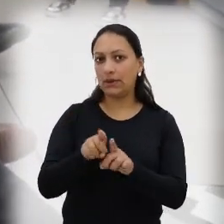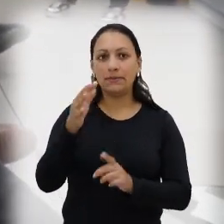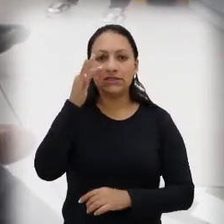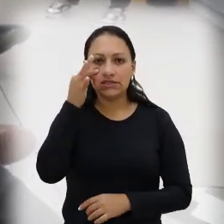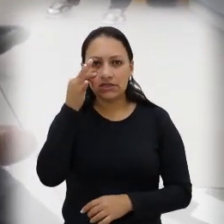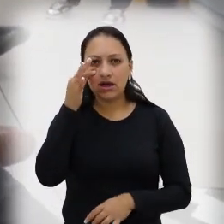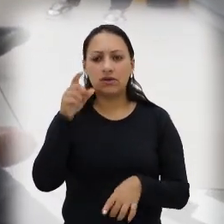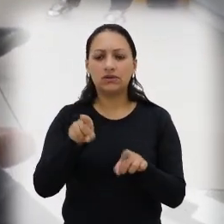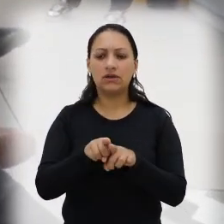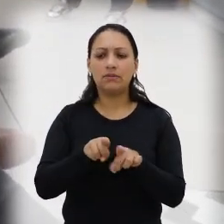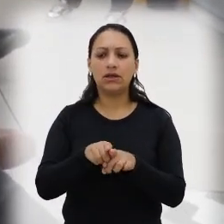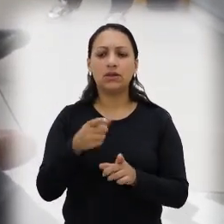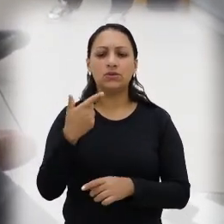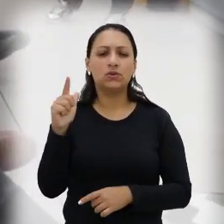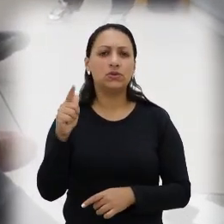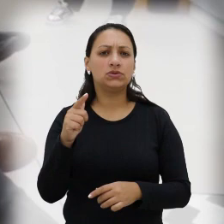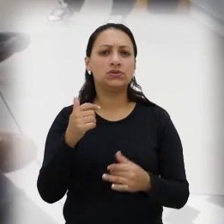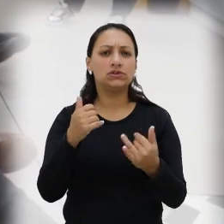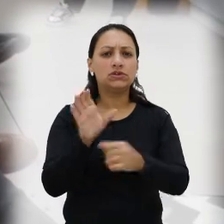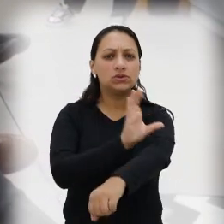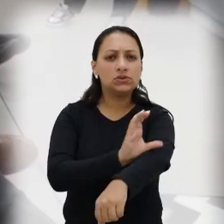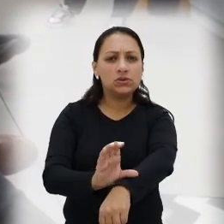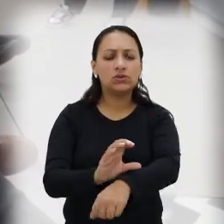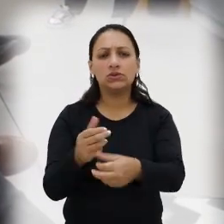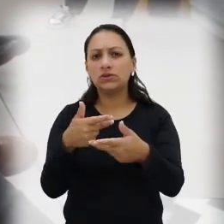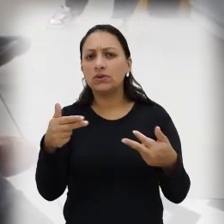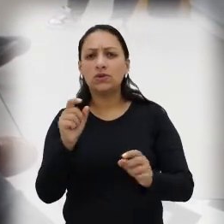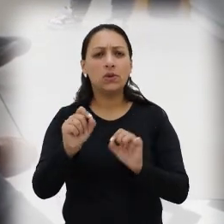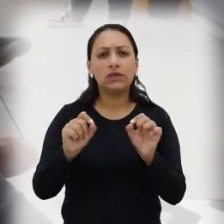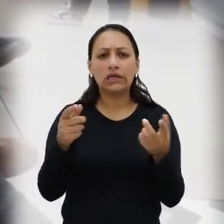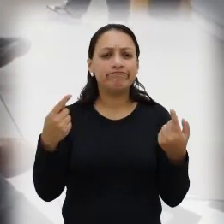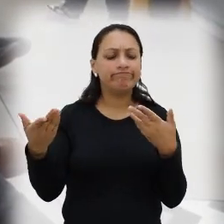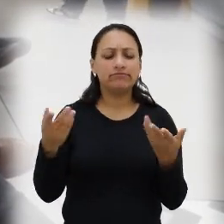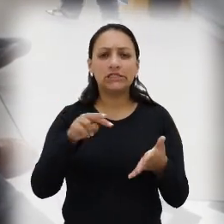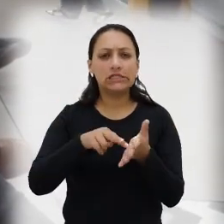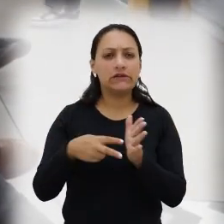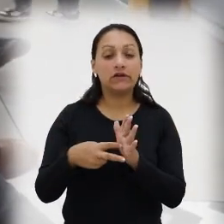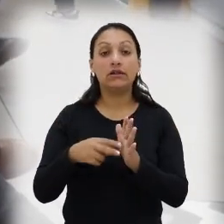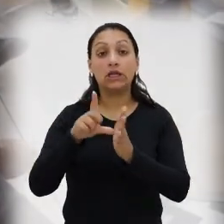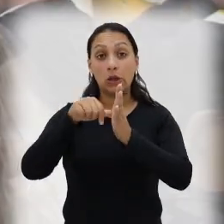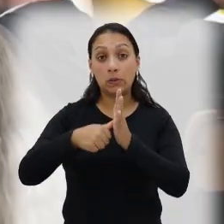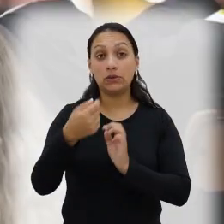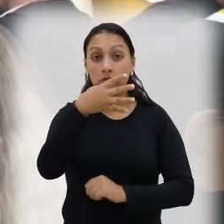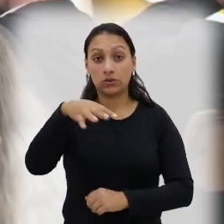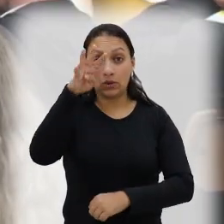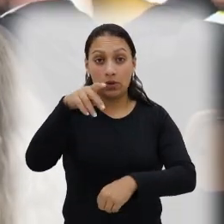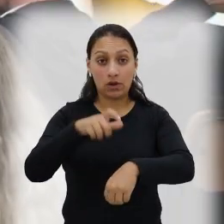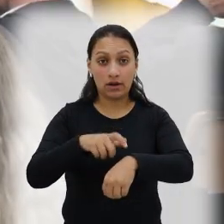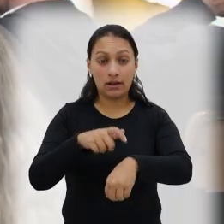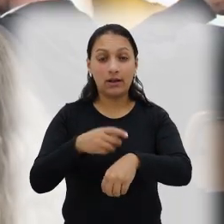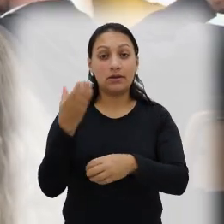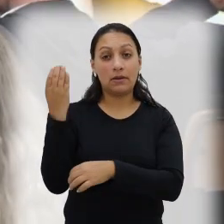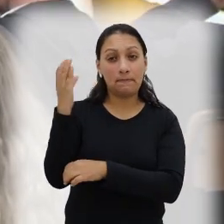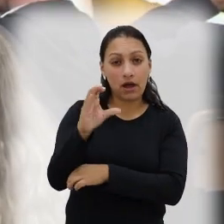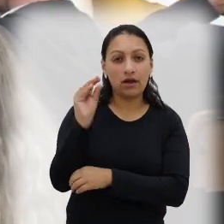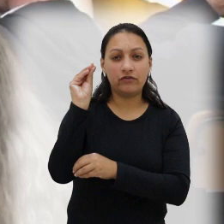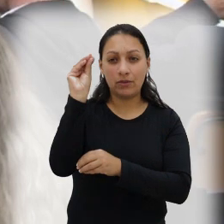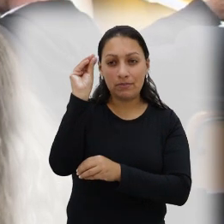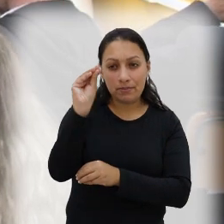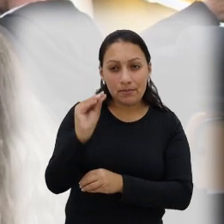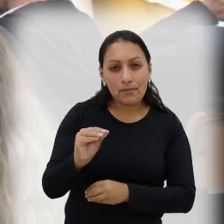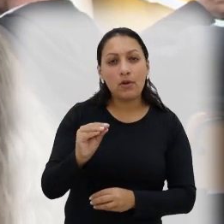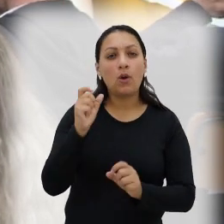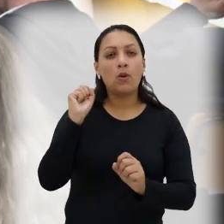que é presencial. E os demais, os cursos e tudo mais? Nós vamos passar para vocês todo o cronograma e vamos daí elencar quais são os encontros